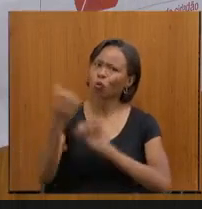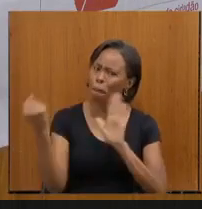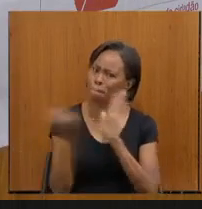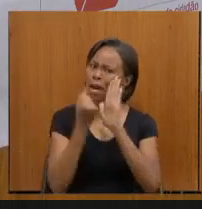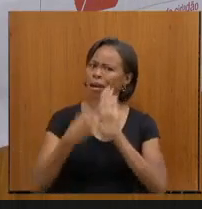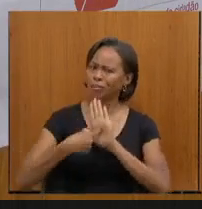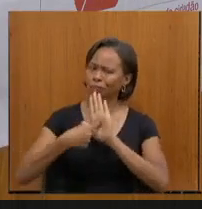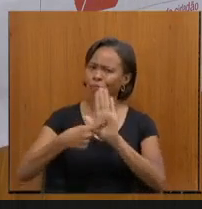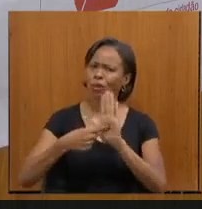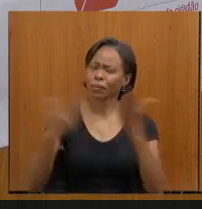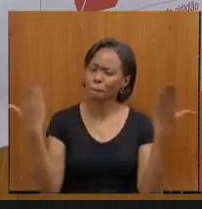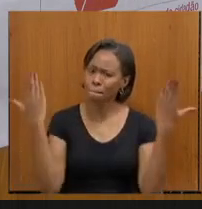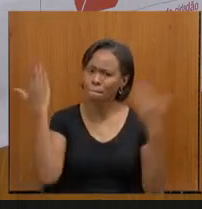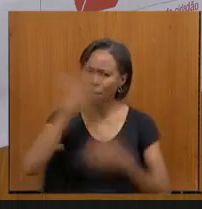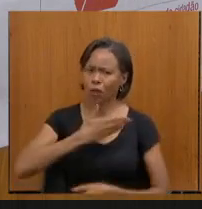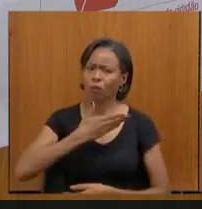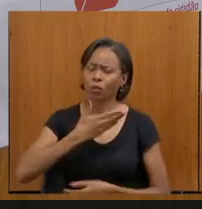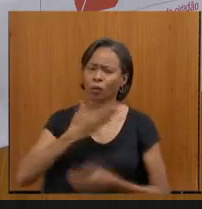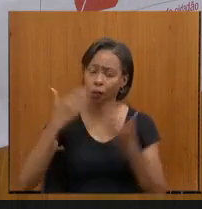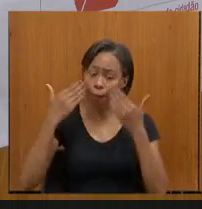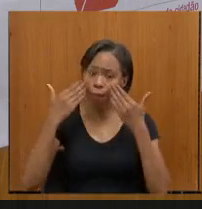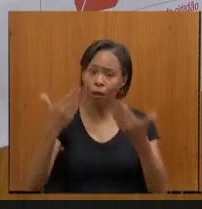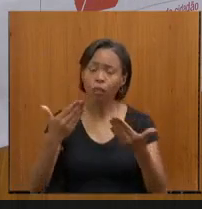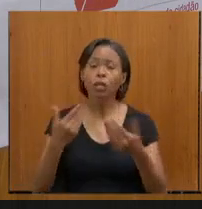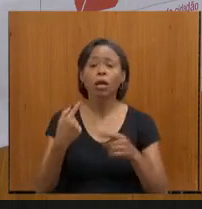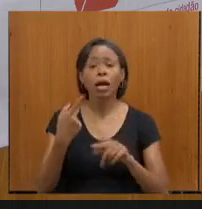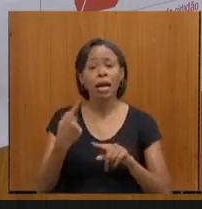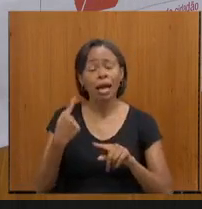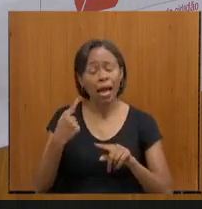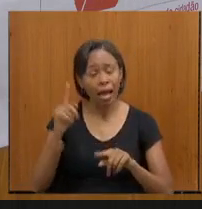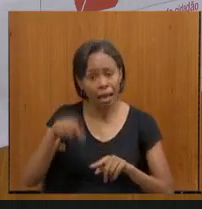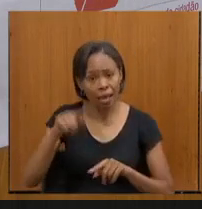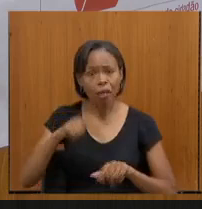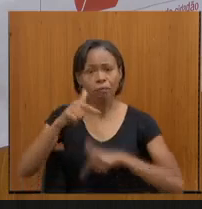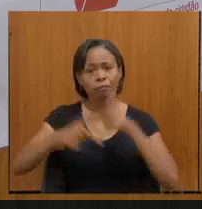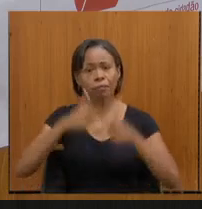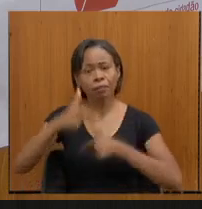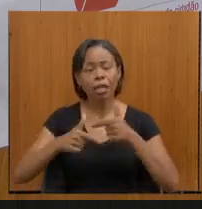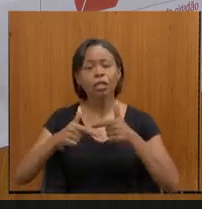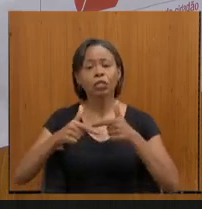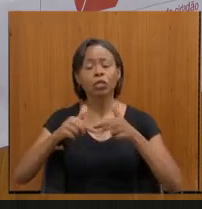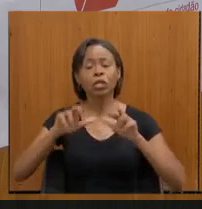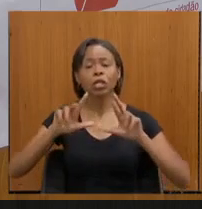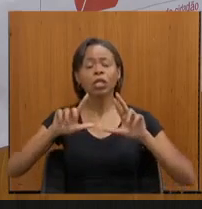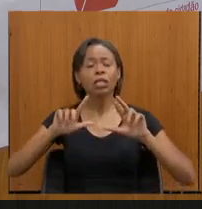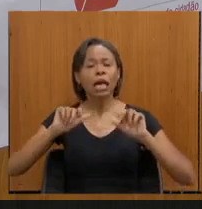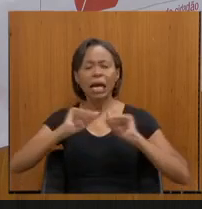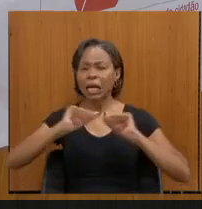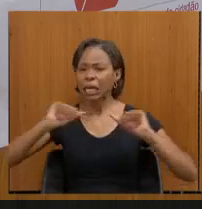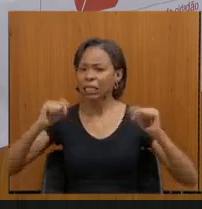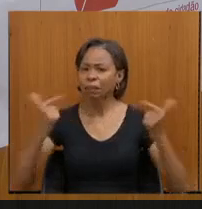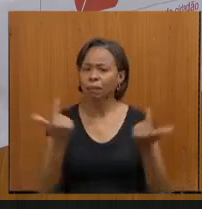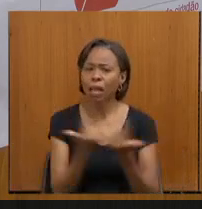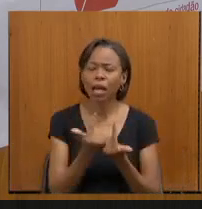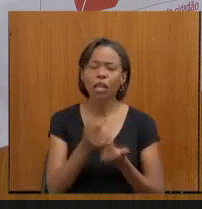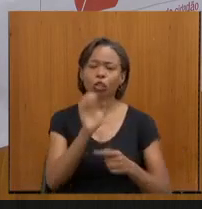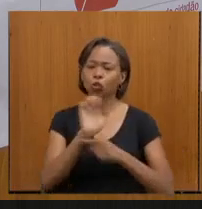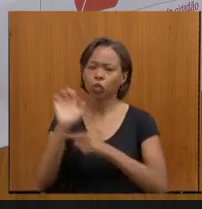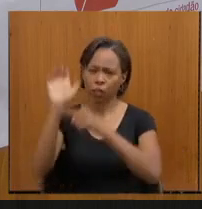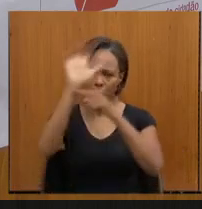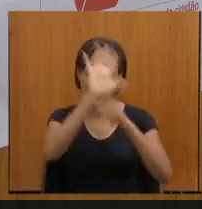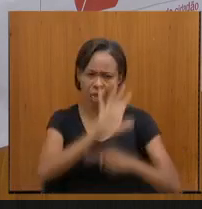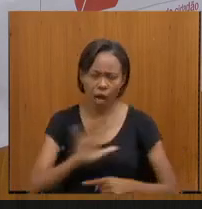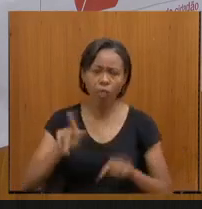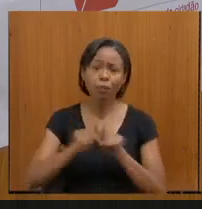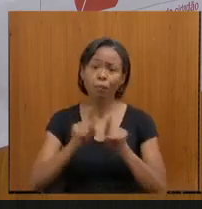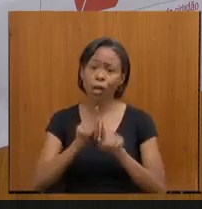isso aí é uma um trabalho da Assembleia o grande das assembleias estaduais também do governo federal e o